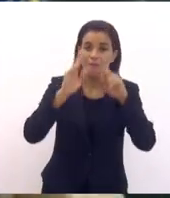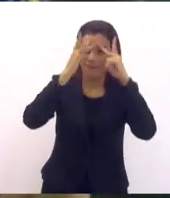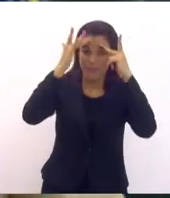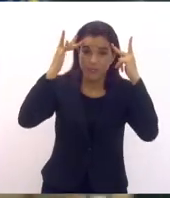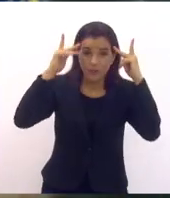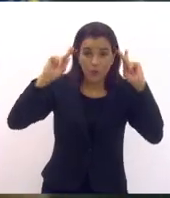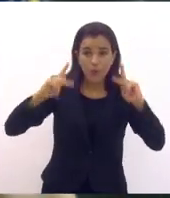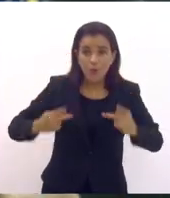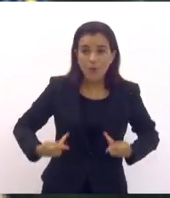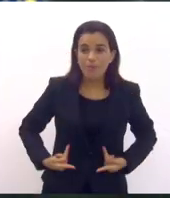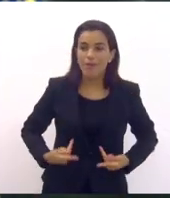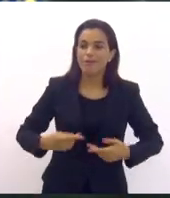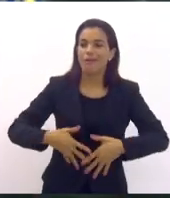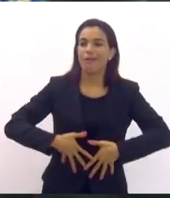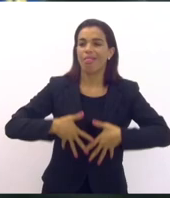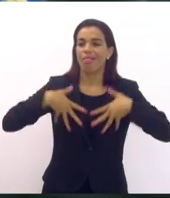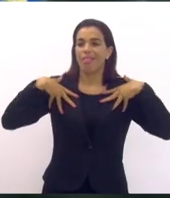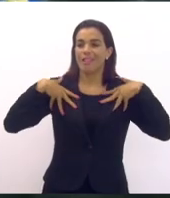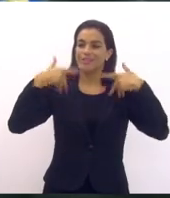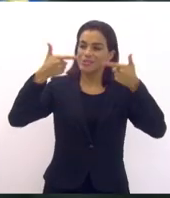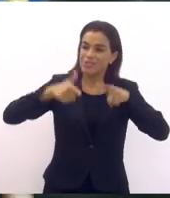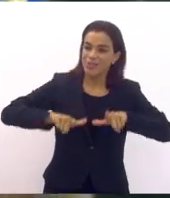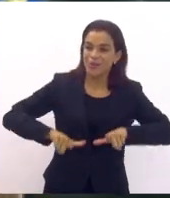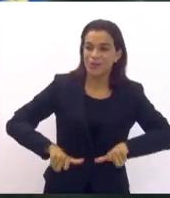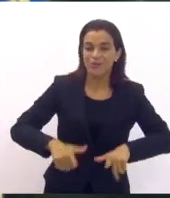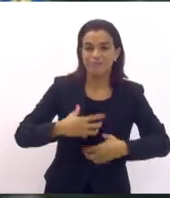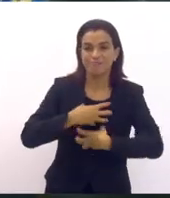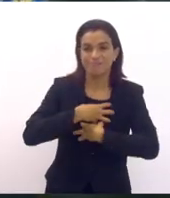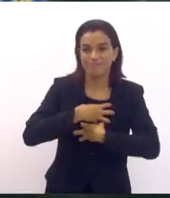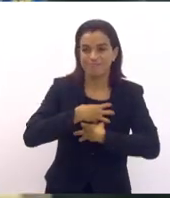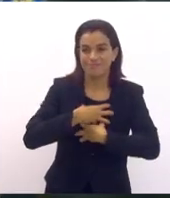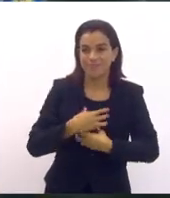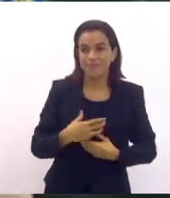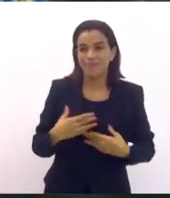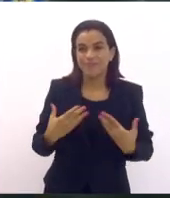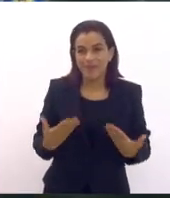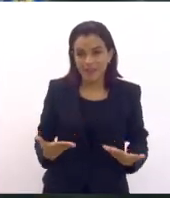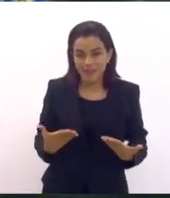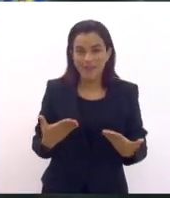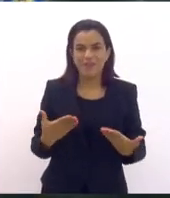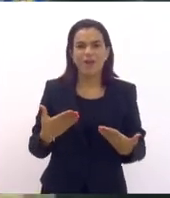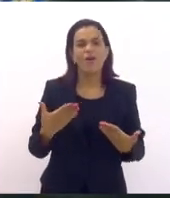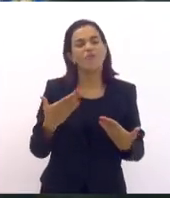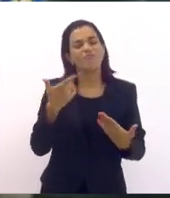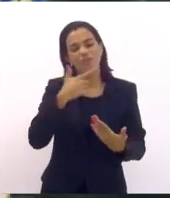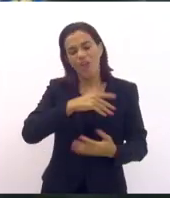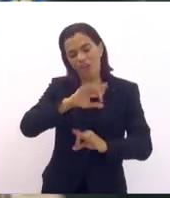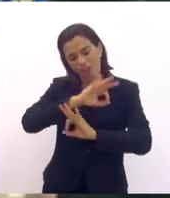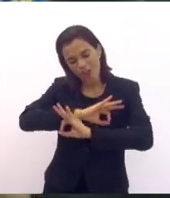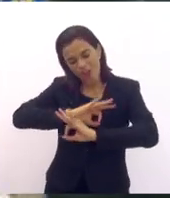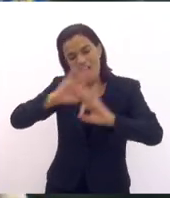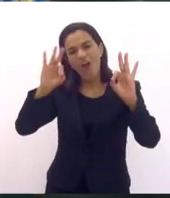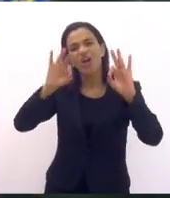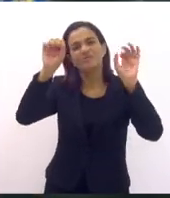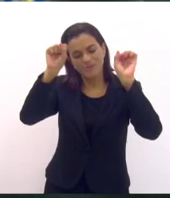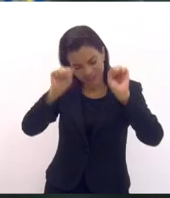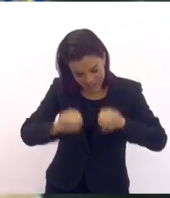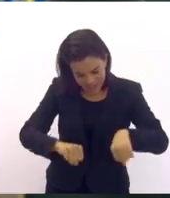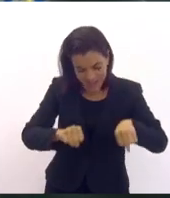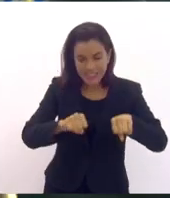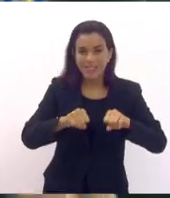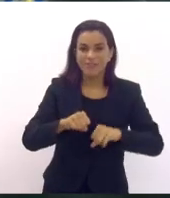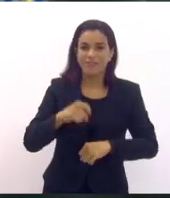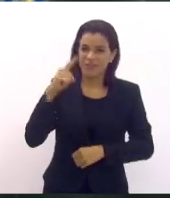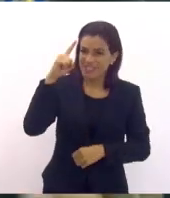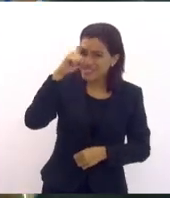trazer de volta a dignidade desses seres humanos então valeu a pena Valeu sim